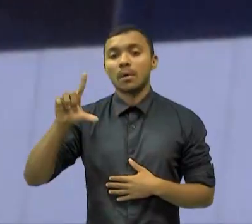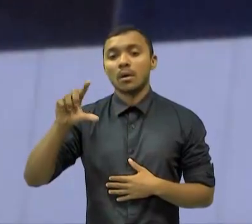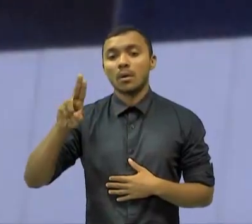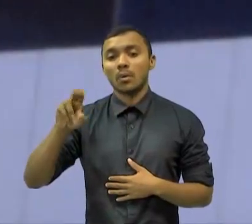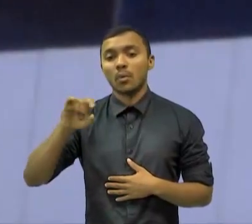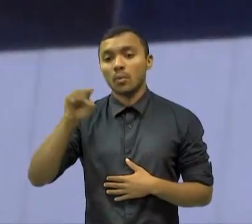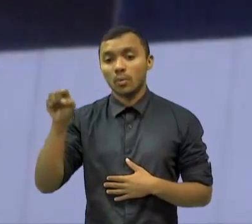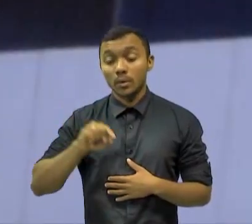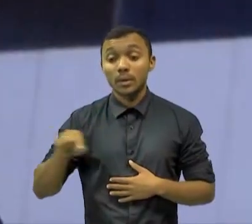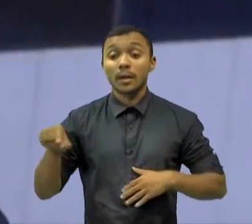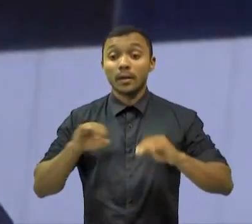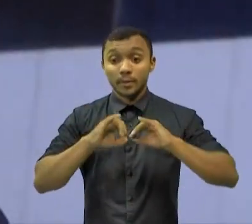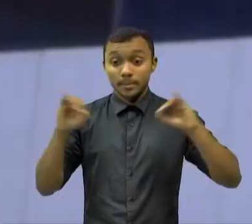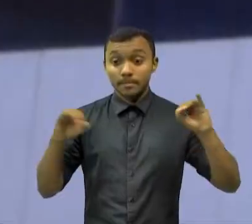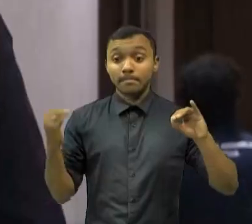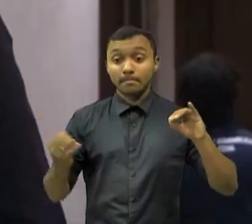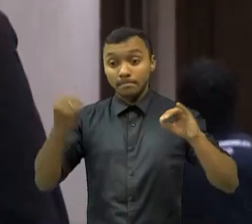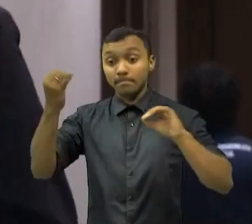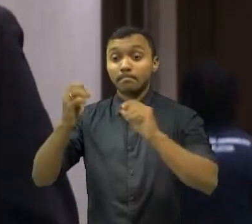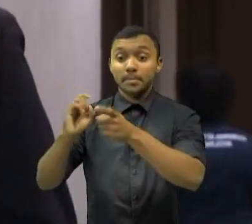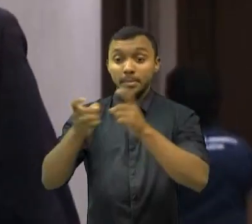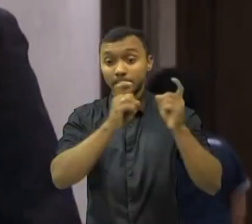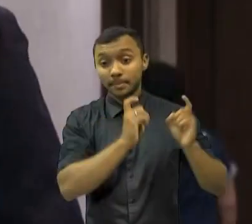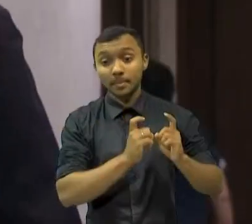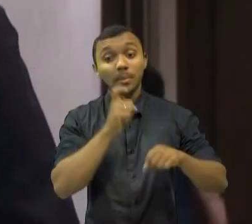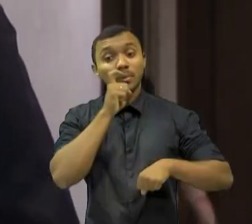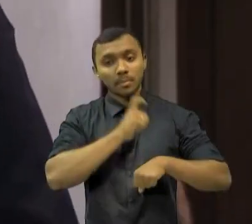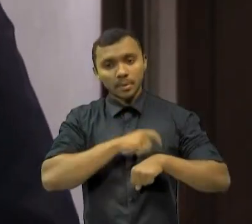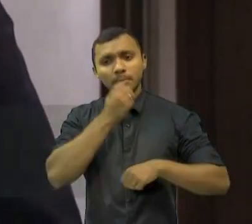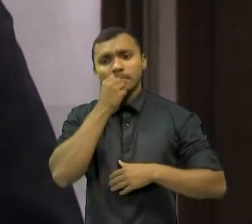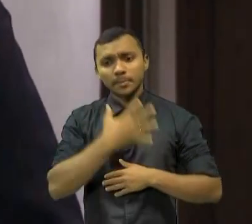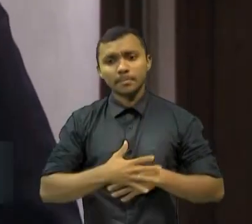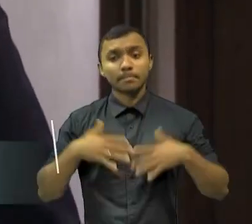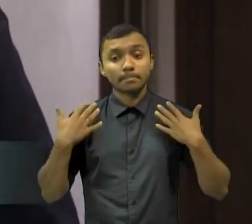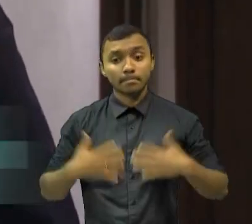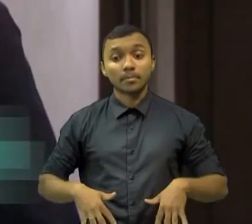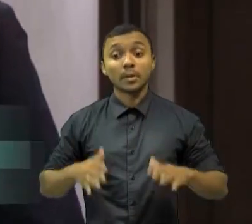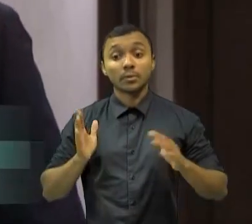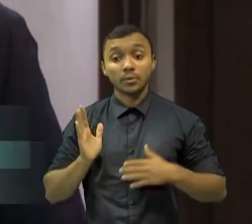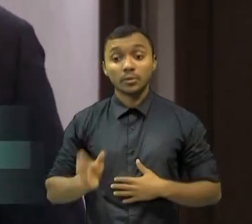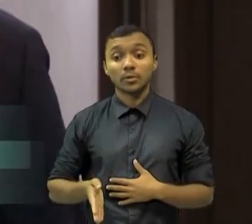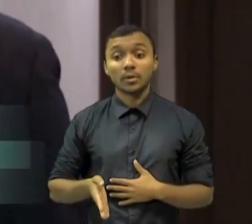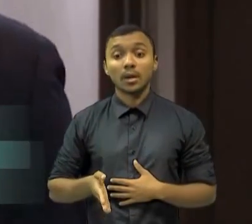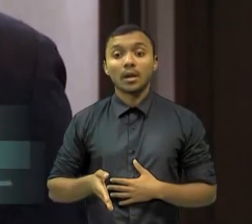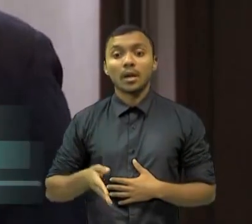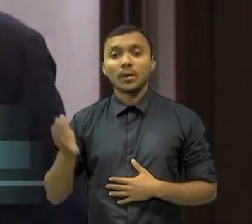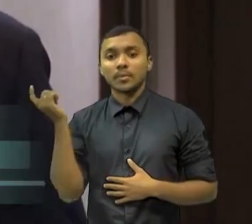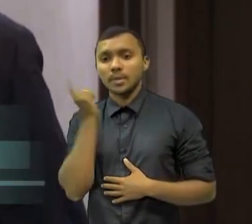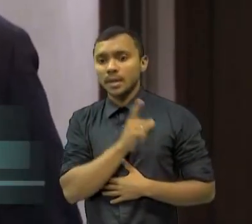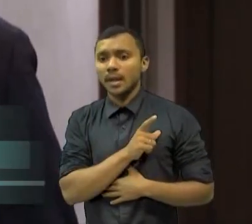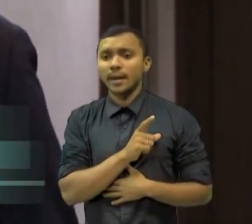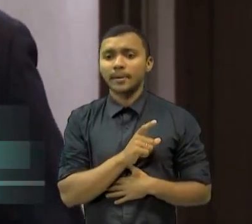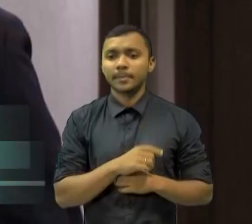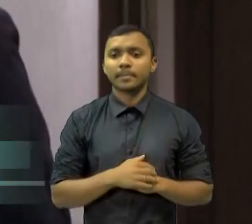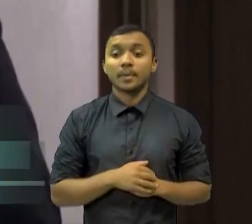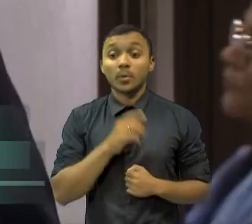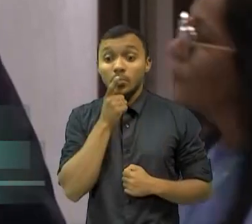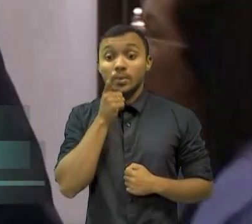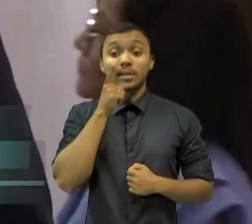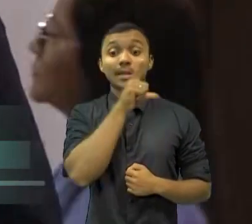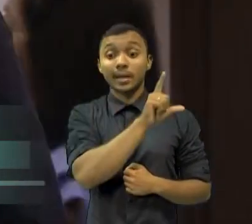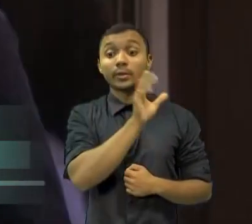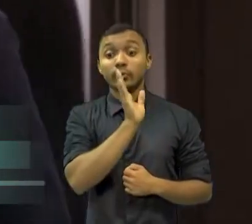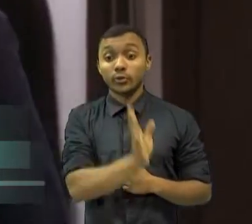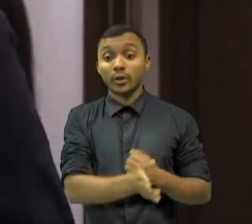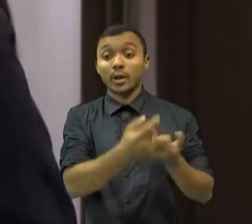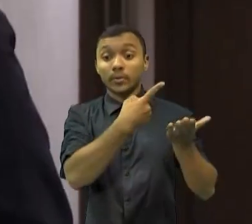a importância da discussão do tema. O momento é fantástico, nós estamos aí com uma possibilidade muito grande, então já são contratos que estão